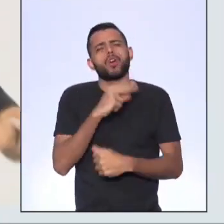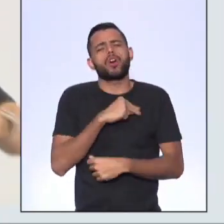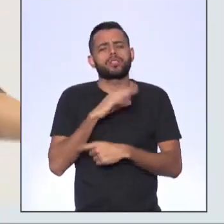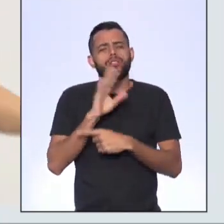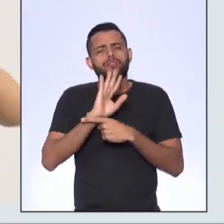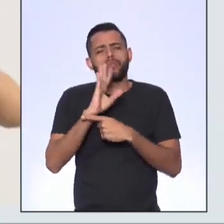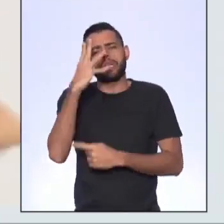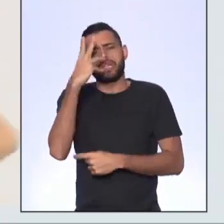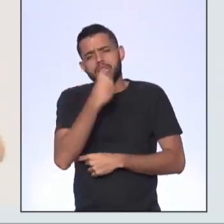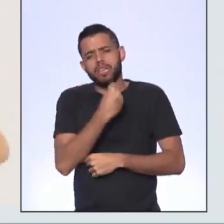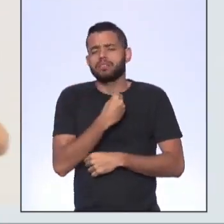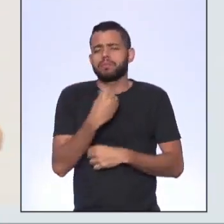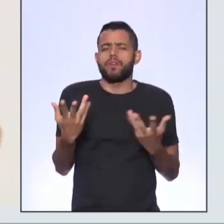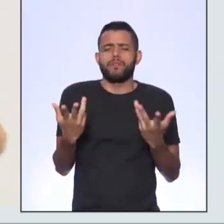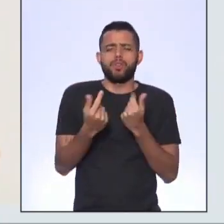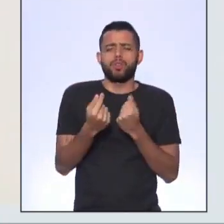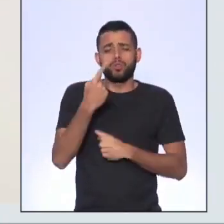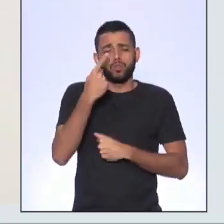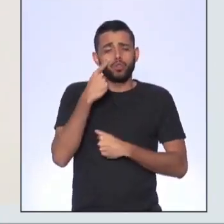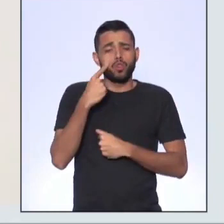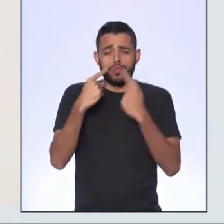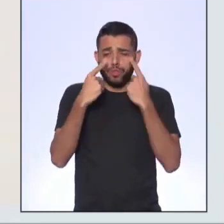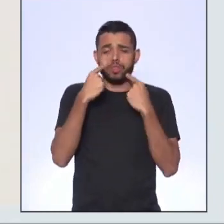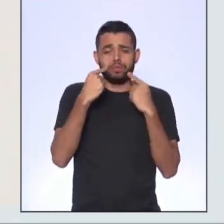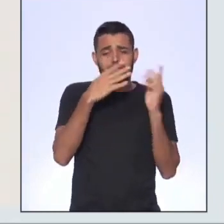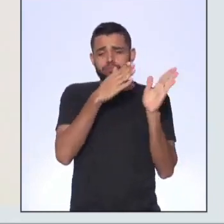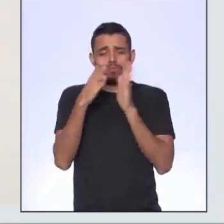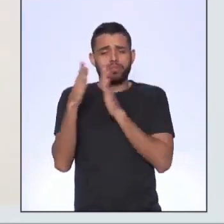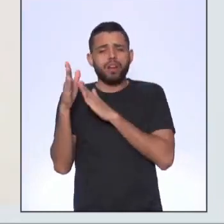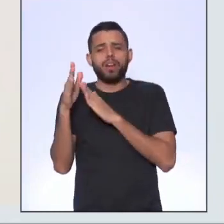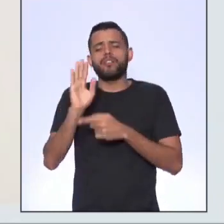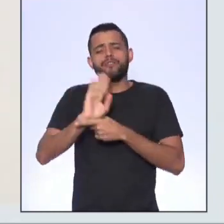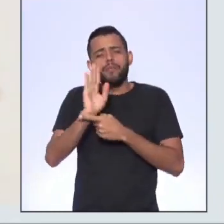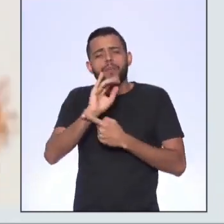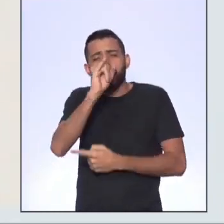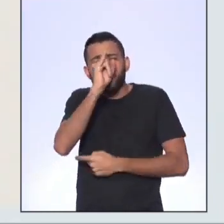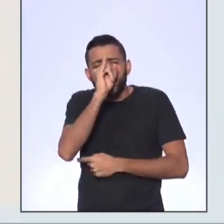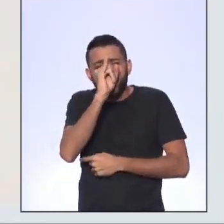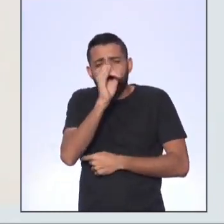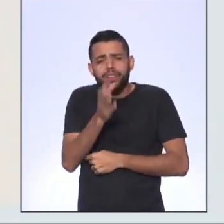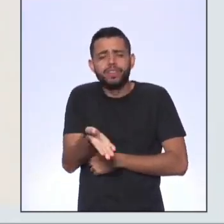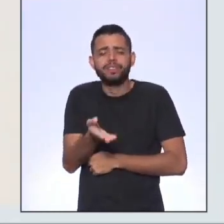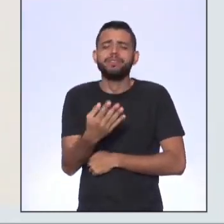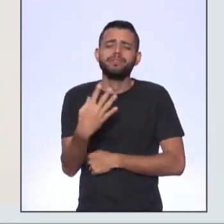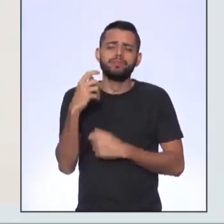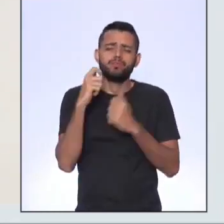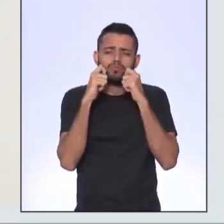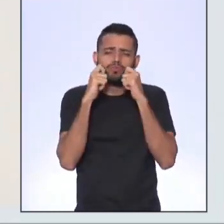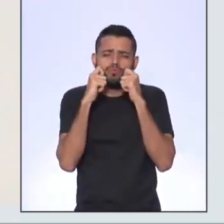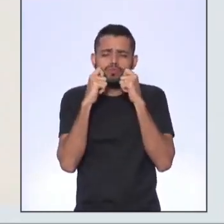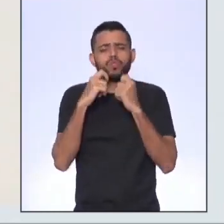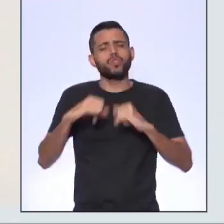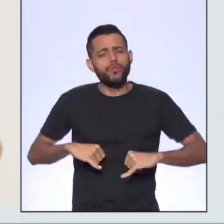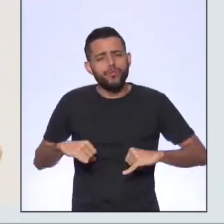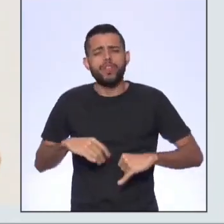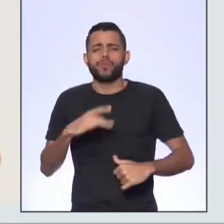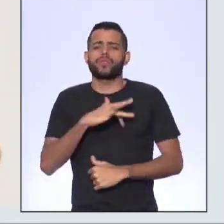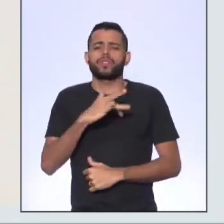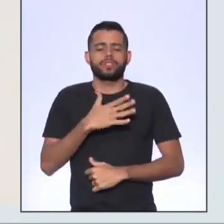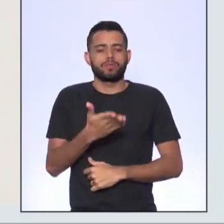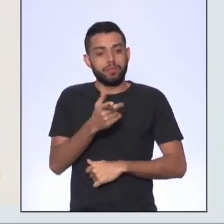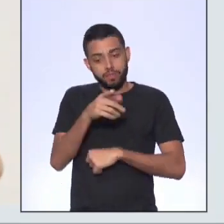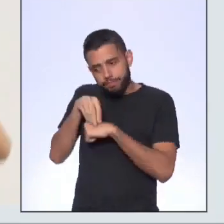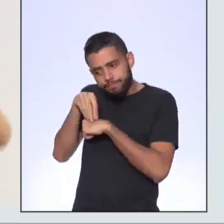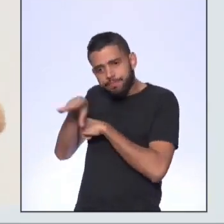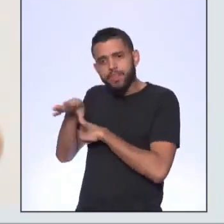maravilhoso, chorei do começo ao fim, chama Baby o porquinho, ai aquele porquinho coitadinho e tal, sofreu tanto. Aí você indica para um amigo,